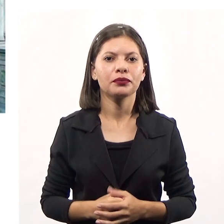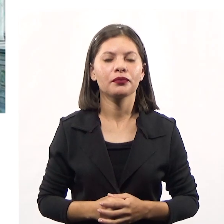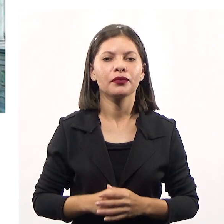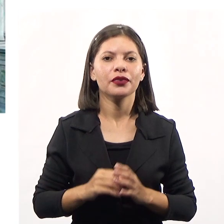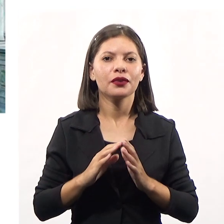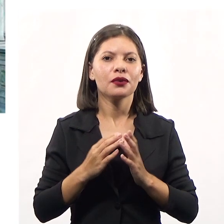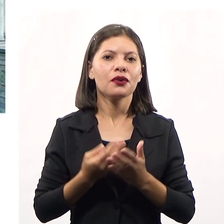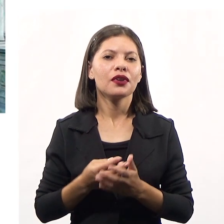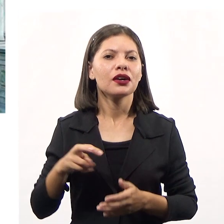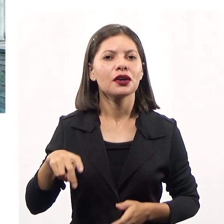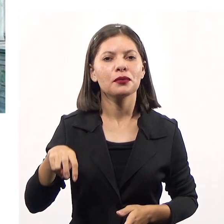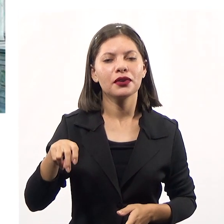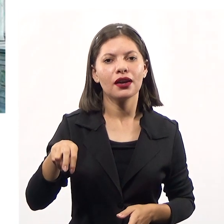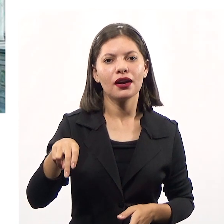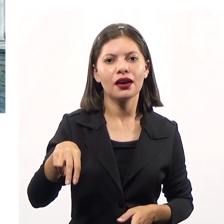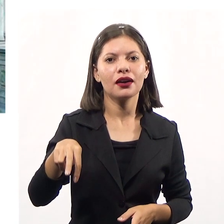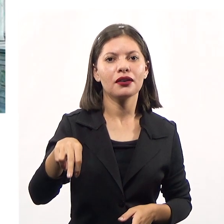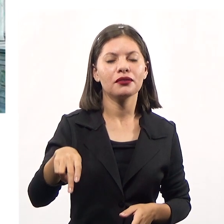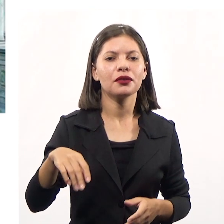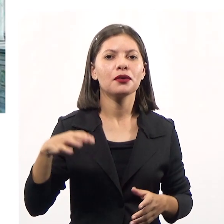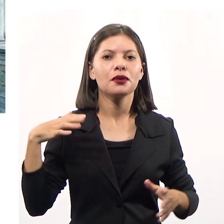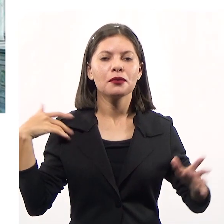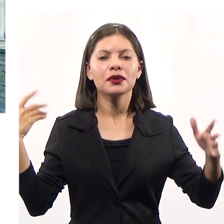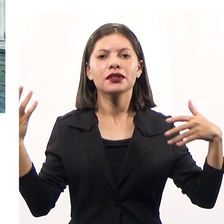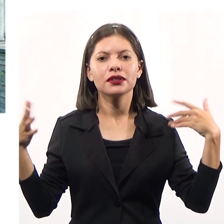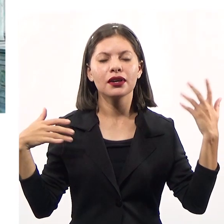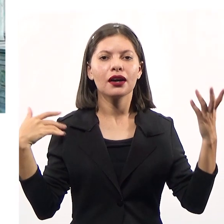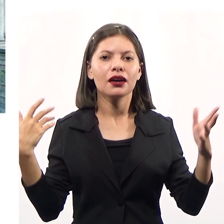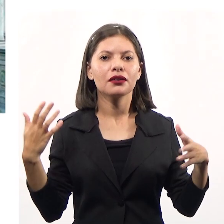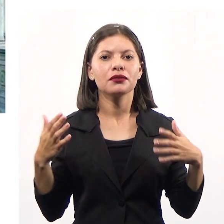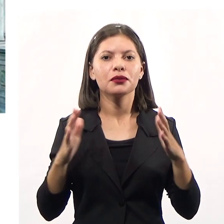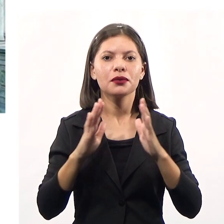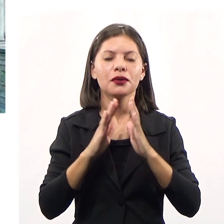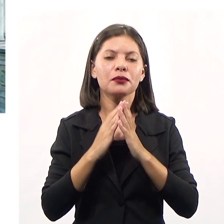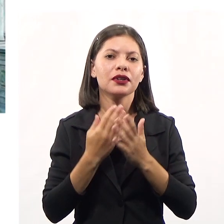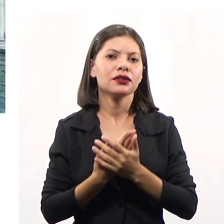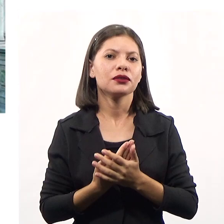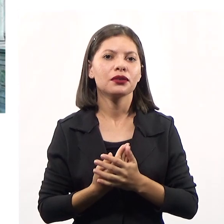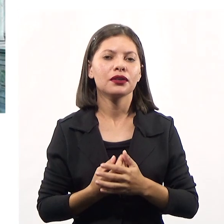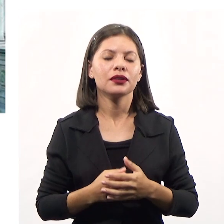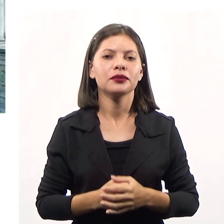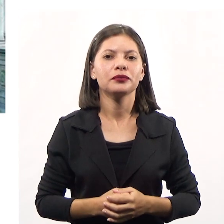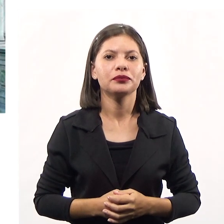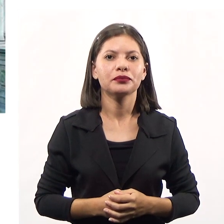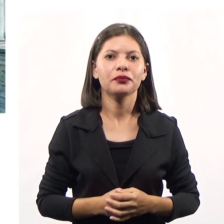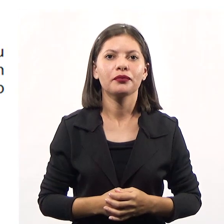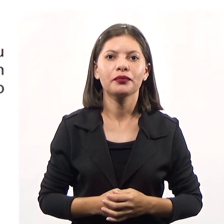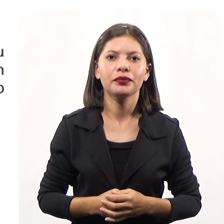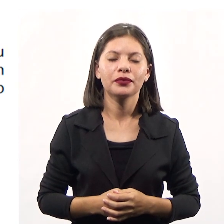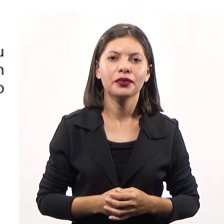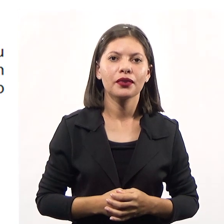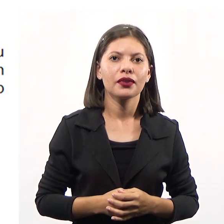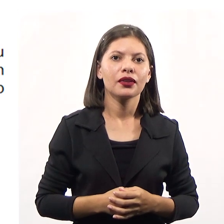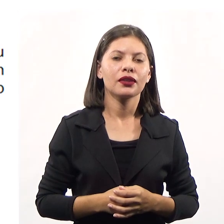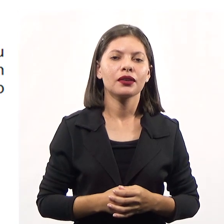os que caminhavam, né, os que passeavam pela escola, portanto, os